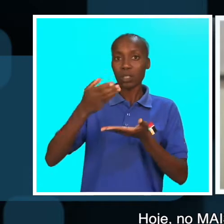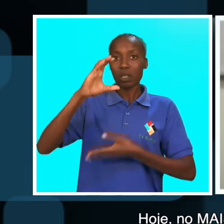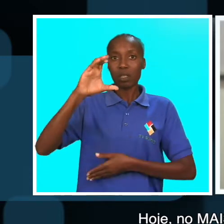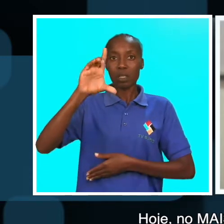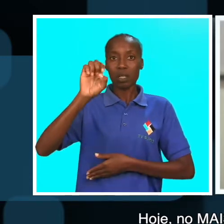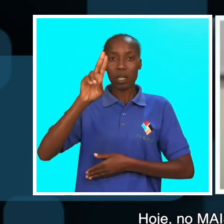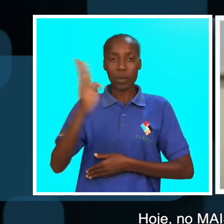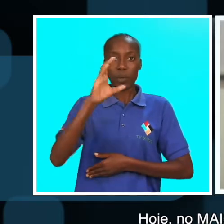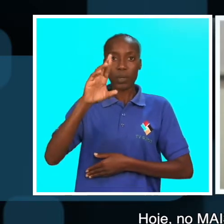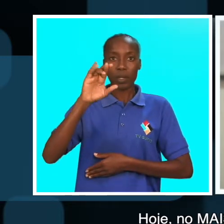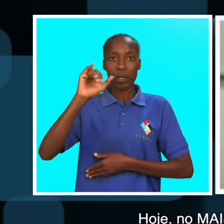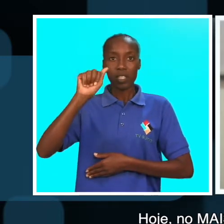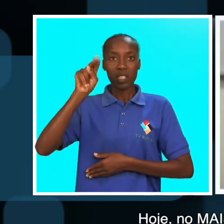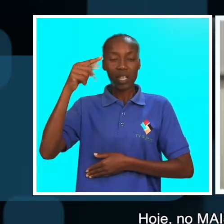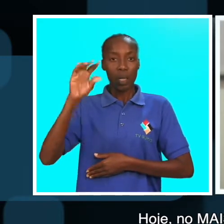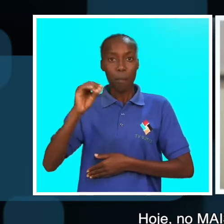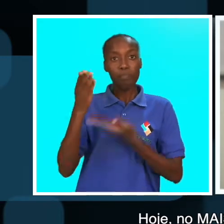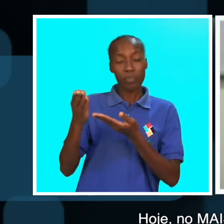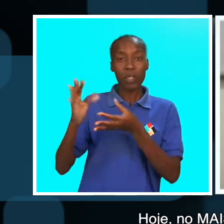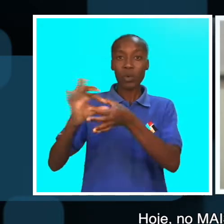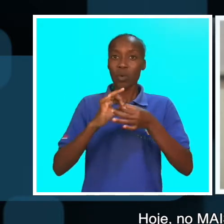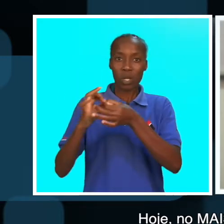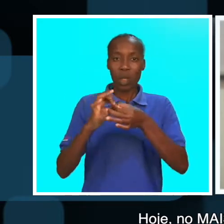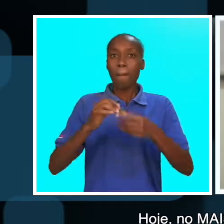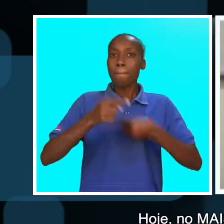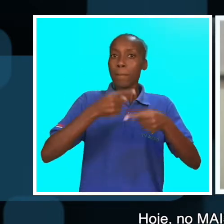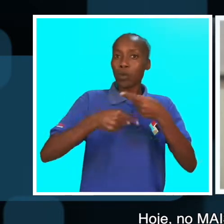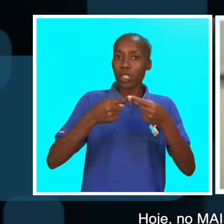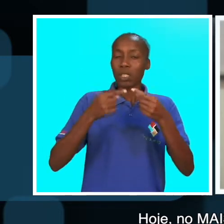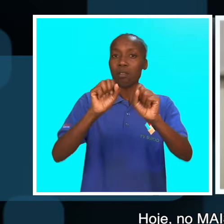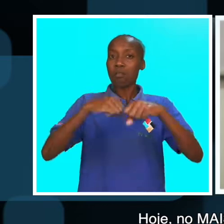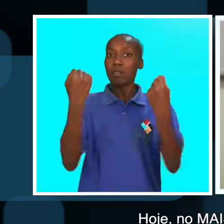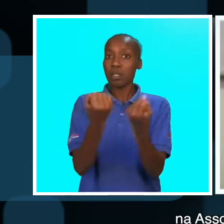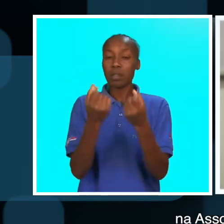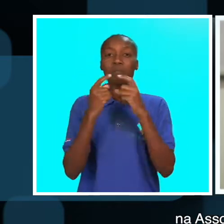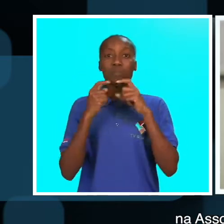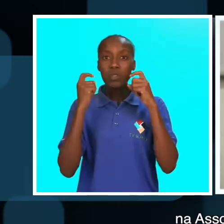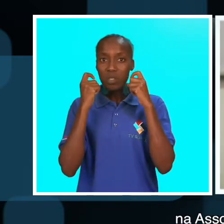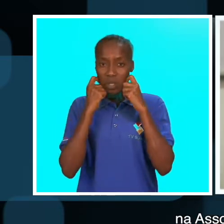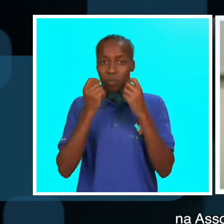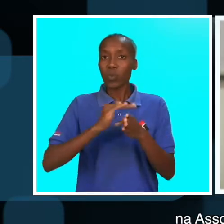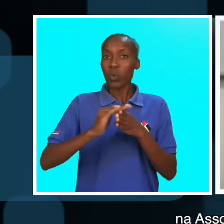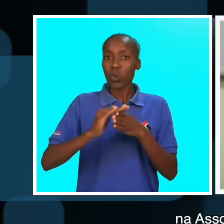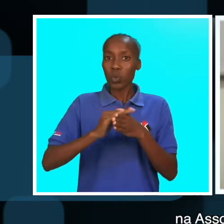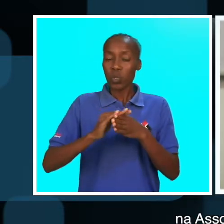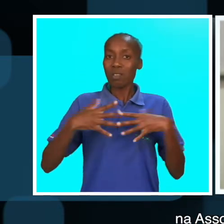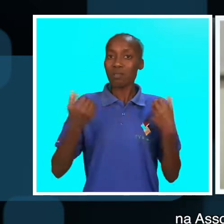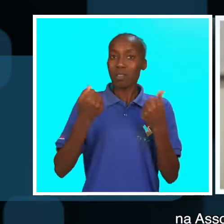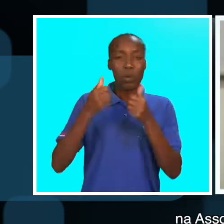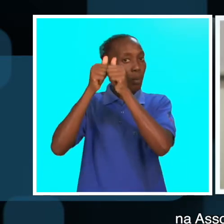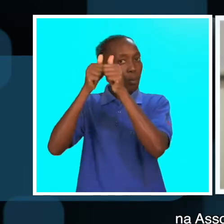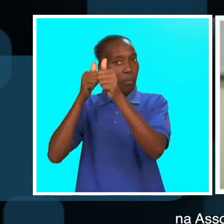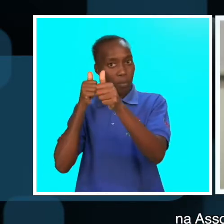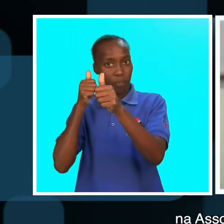vamos conversar com Cleo Cristiano Que ele é coordenador de projetos na Associação Moçambicana de